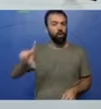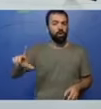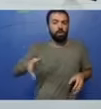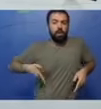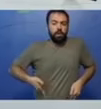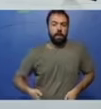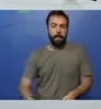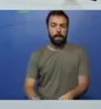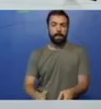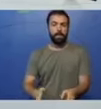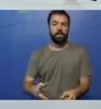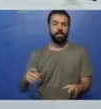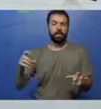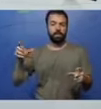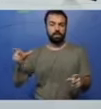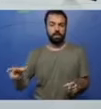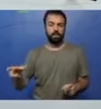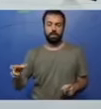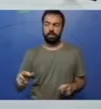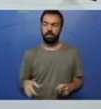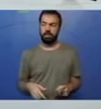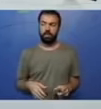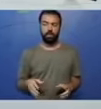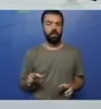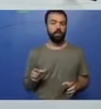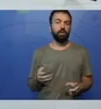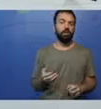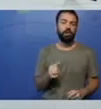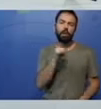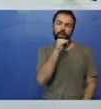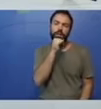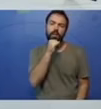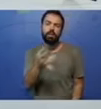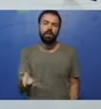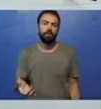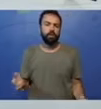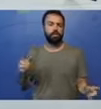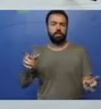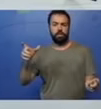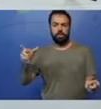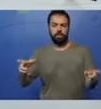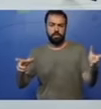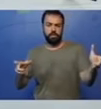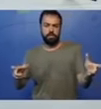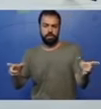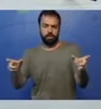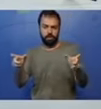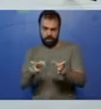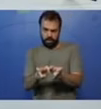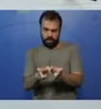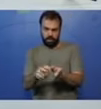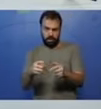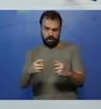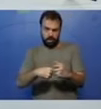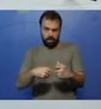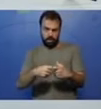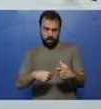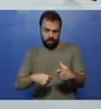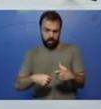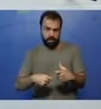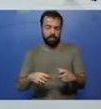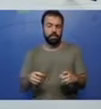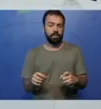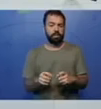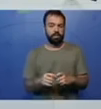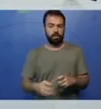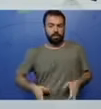Se eu, por exemplo, cruzo dois animais, ele tem um filhote, e esse filhote é estéril, não pode ter outro filhote. É a mesma